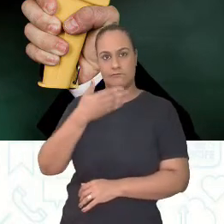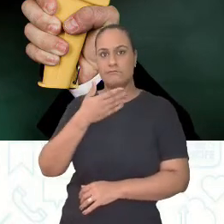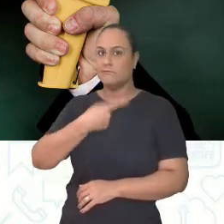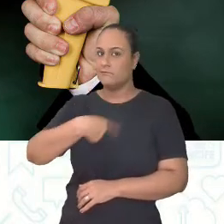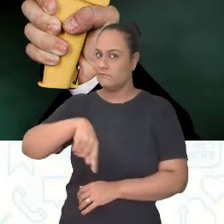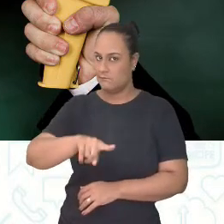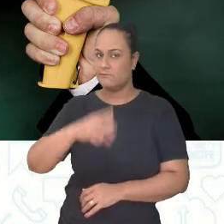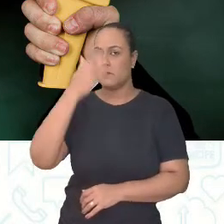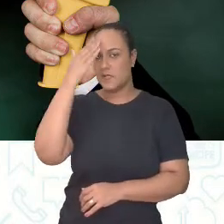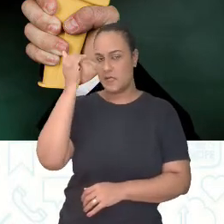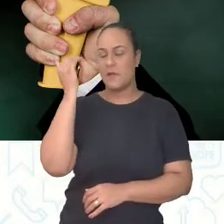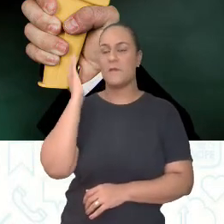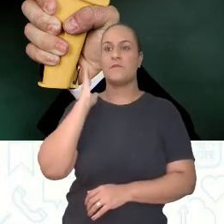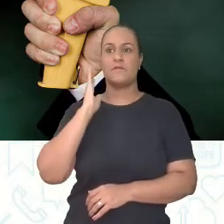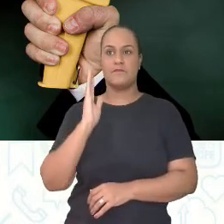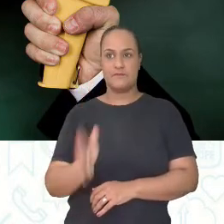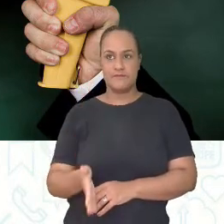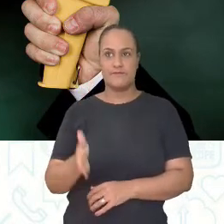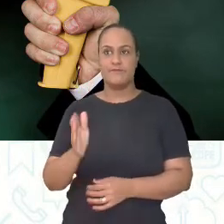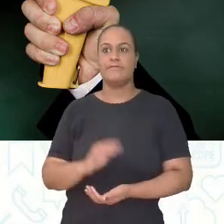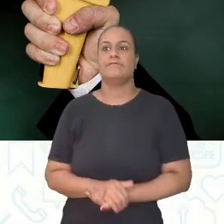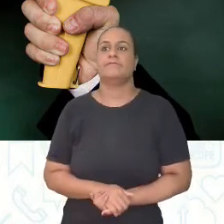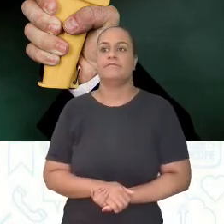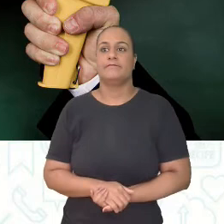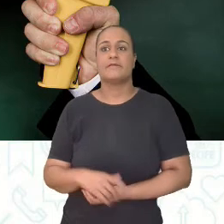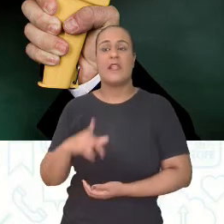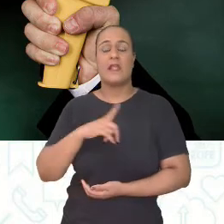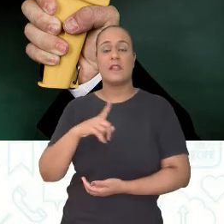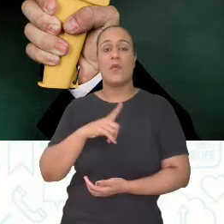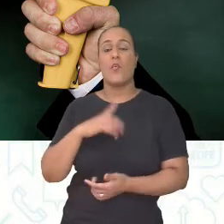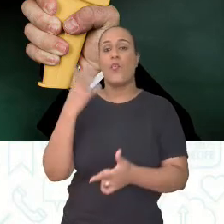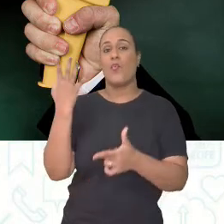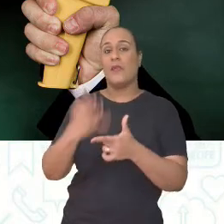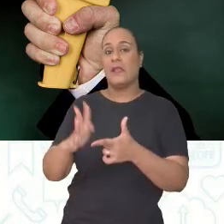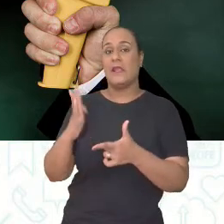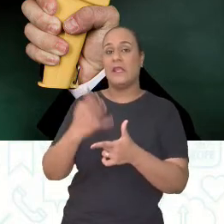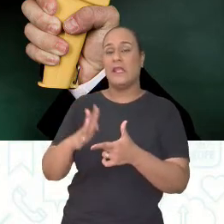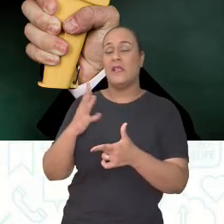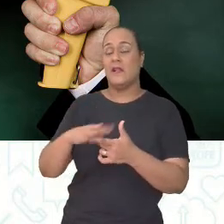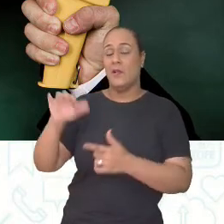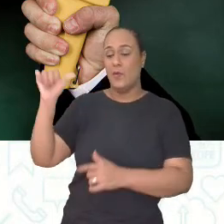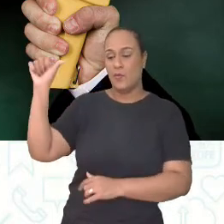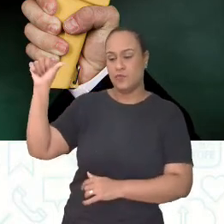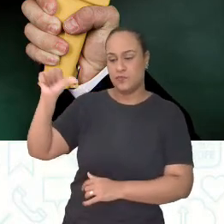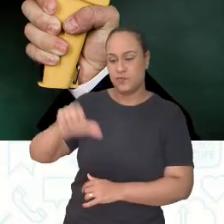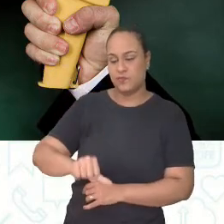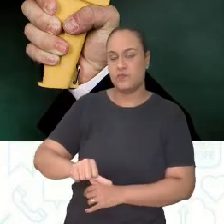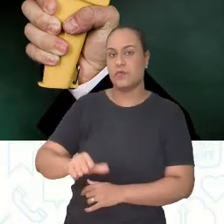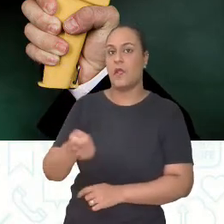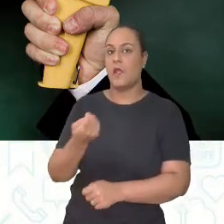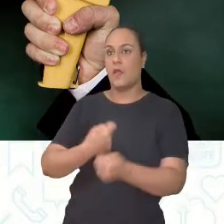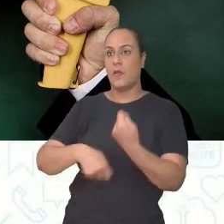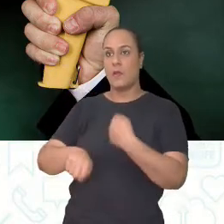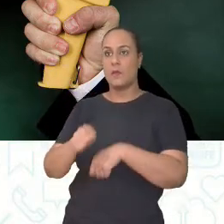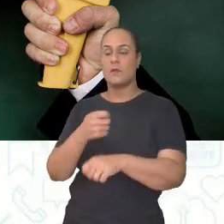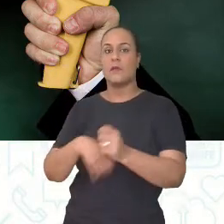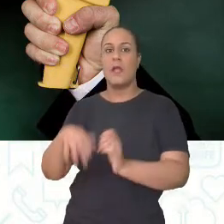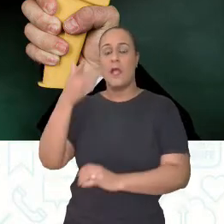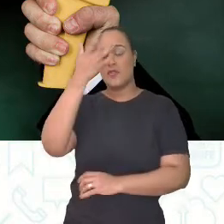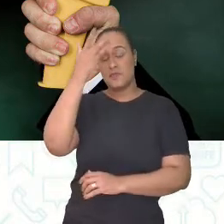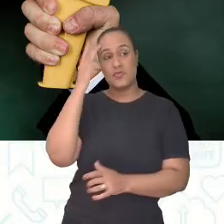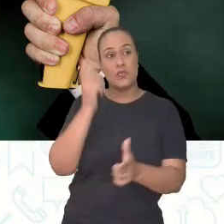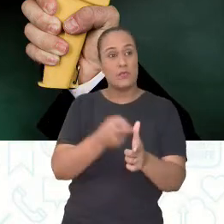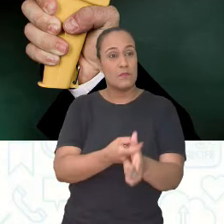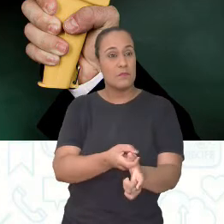já sabem, já estudaram sobre isso, né? E atravessava uma grande crise, né? Porque o povo estava ficando tudo